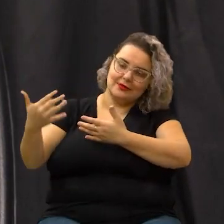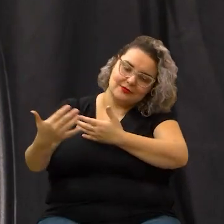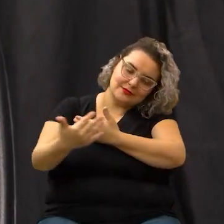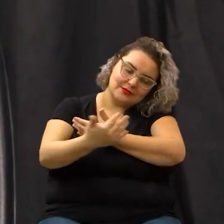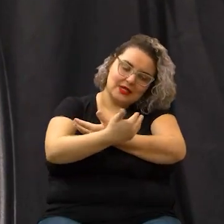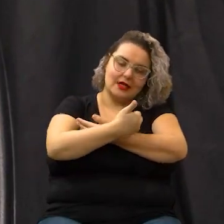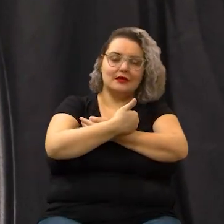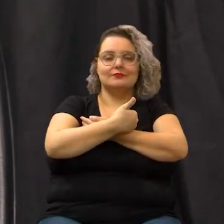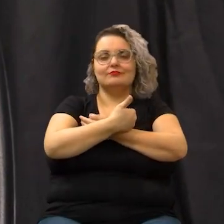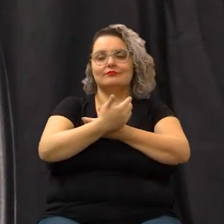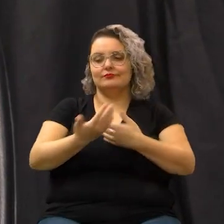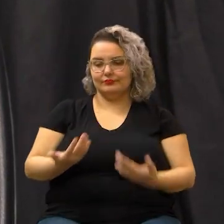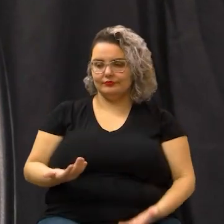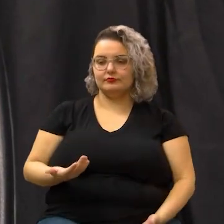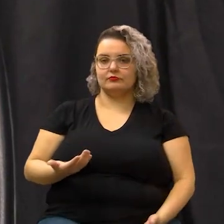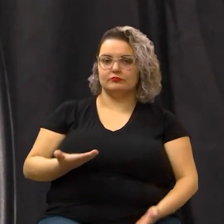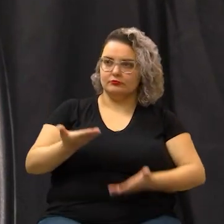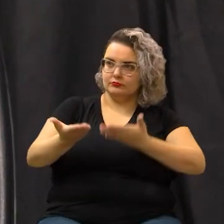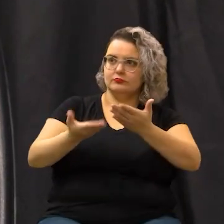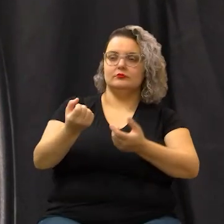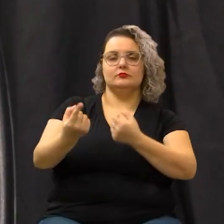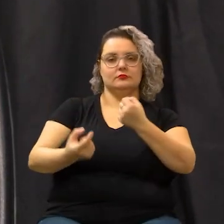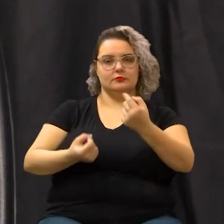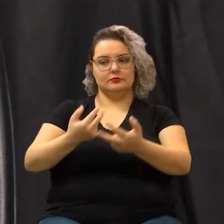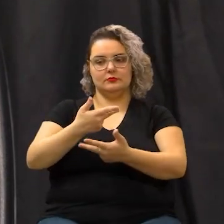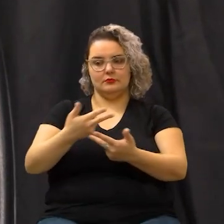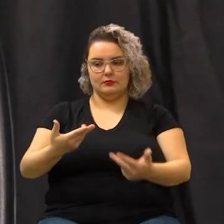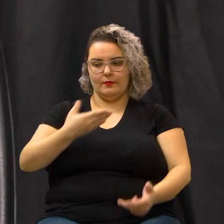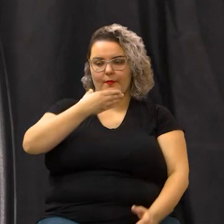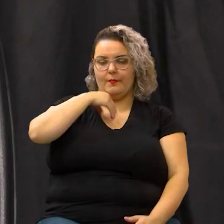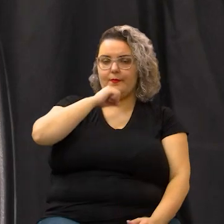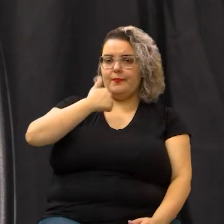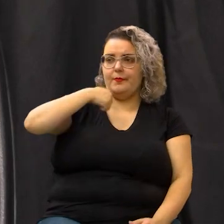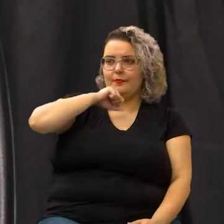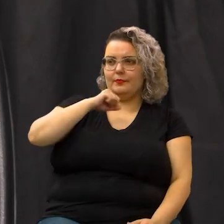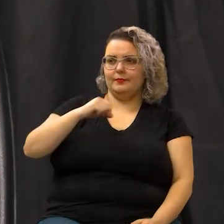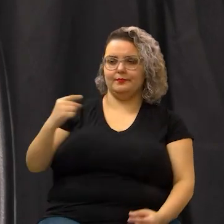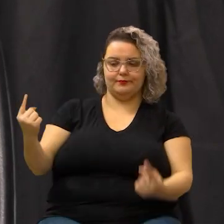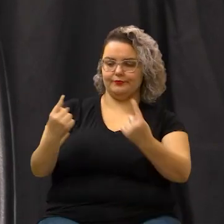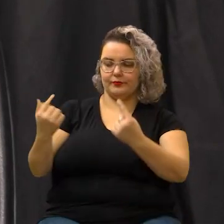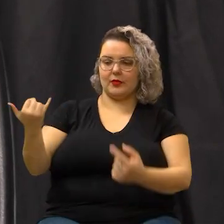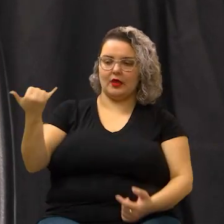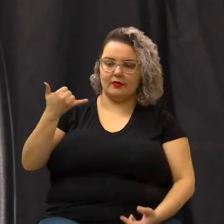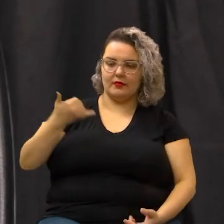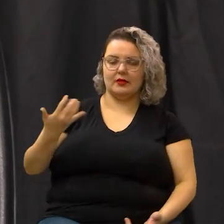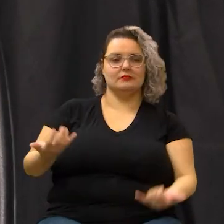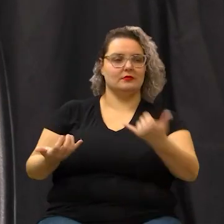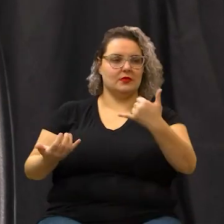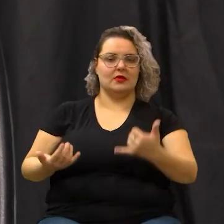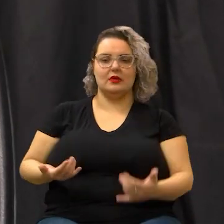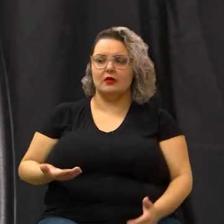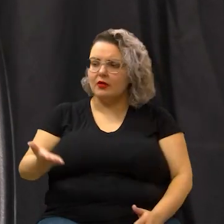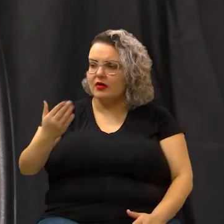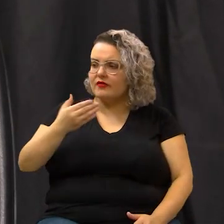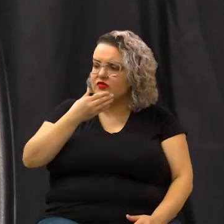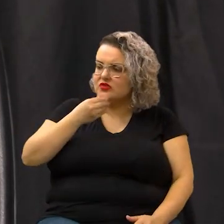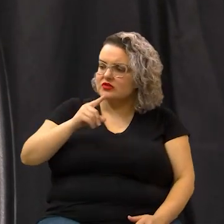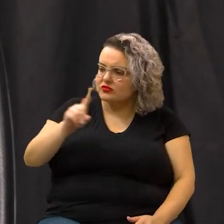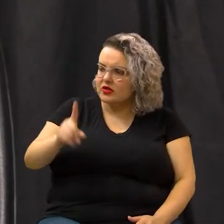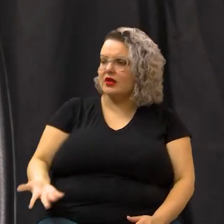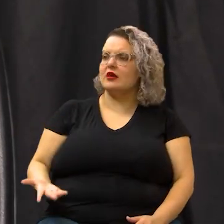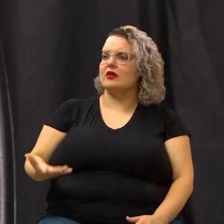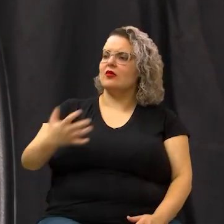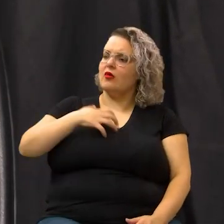órfão, Deus naquela época me abraçou e tratou algumas coisas que meu pai e minha mãe não estavam ali para falar. Fala, rapaz, você não está